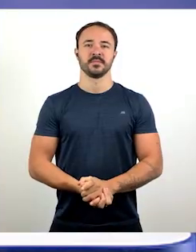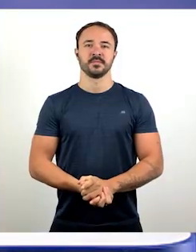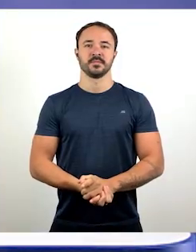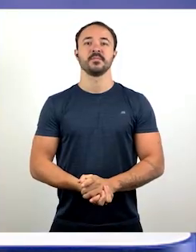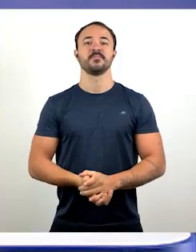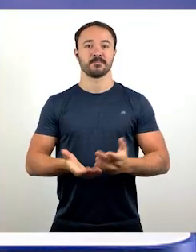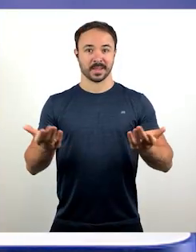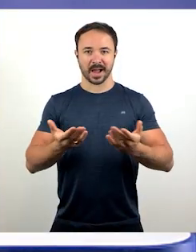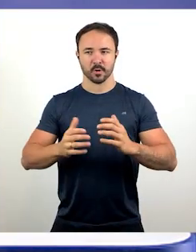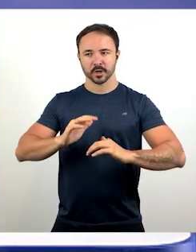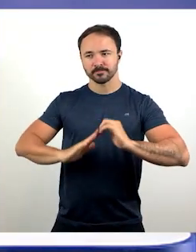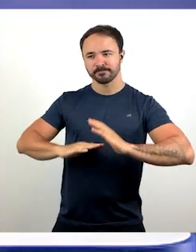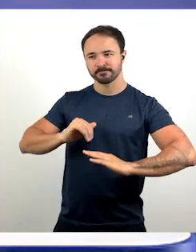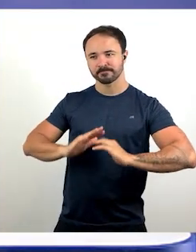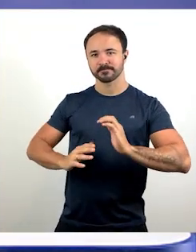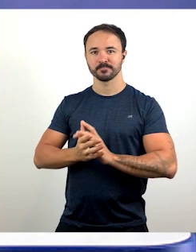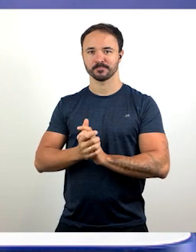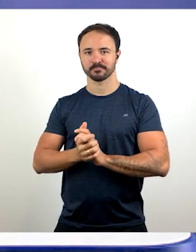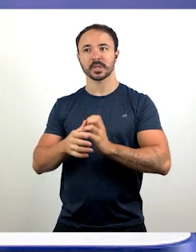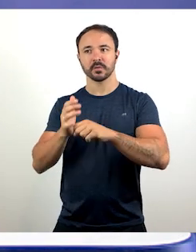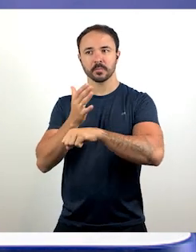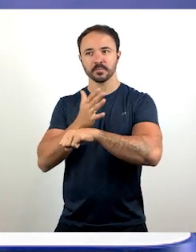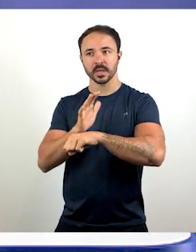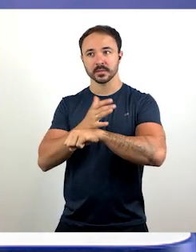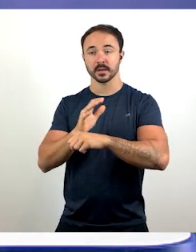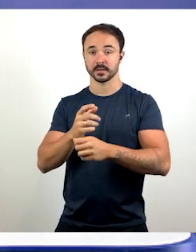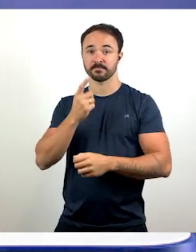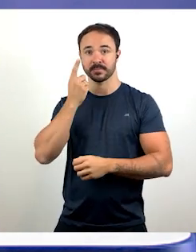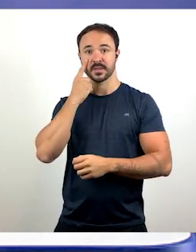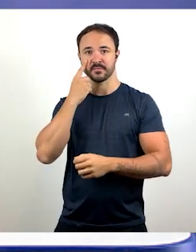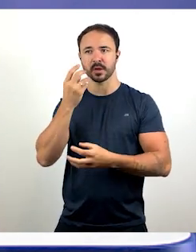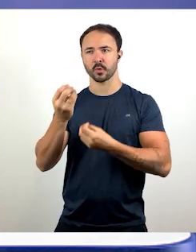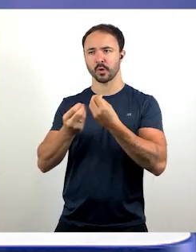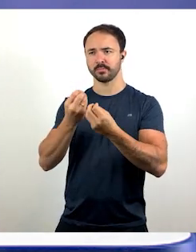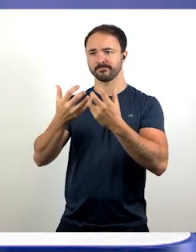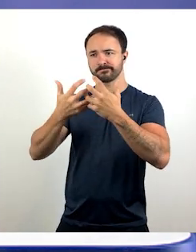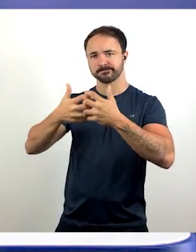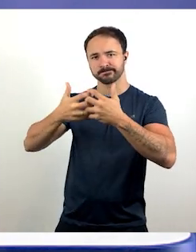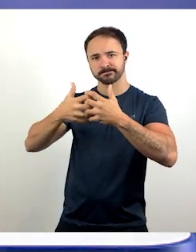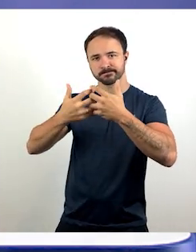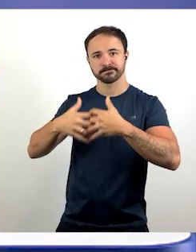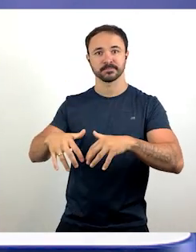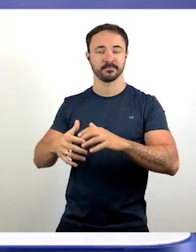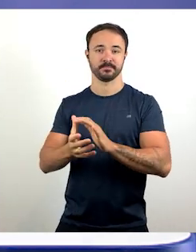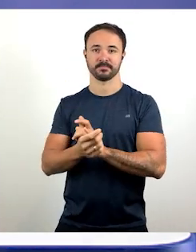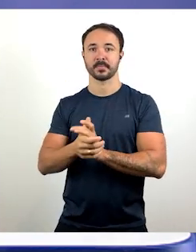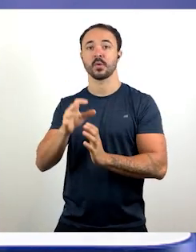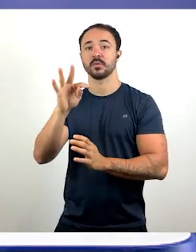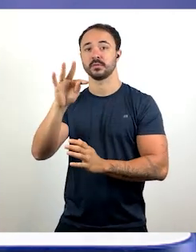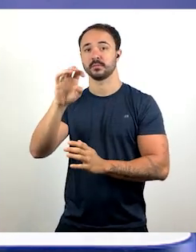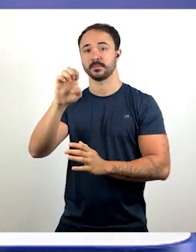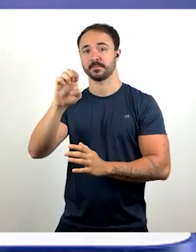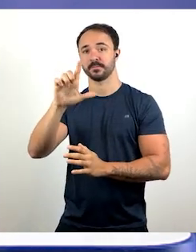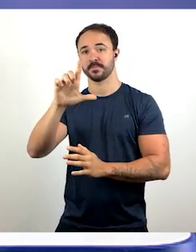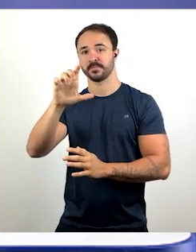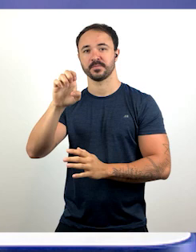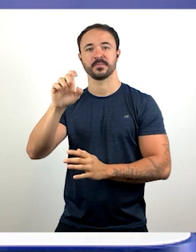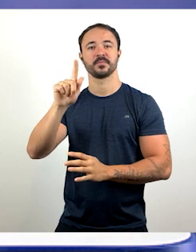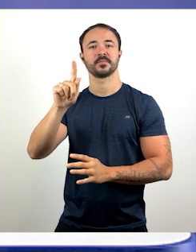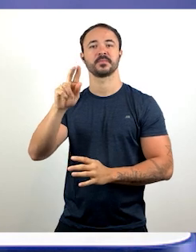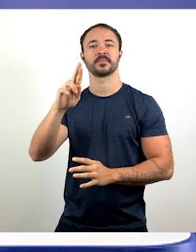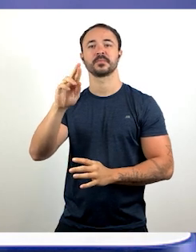Bom, pessoal, agora na nossa parte prática, nós vamos entender como funciona um telégrafo, que é o aparelho que utilizamos